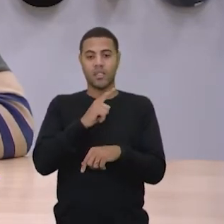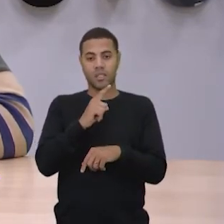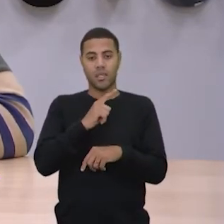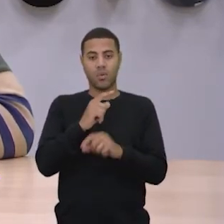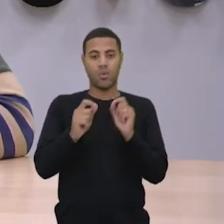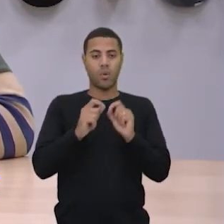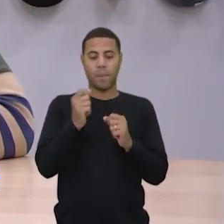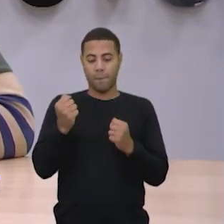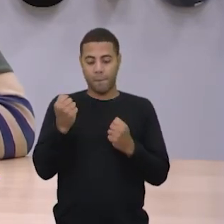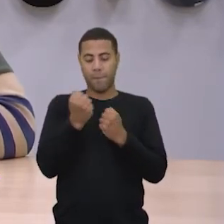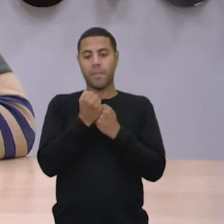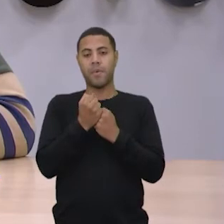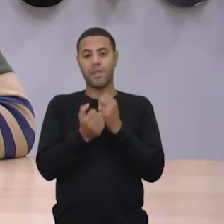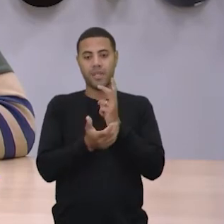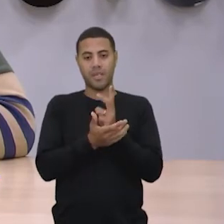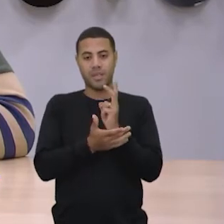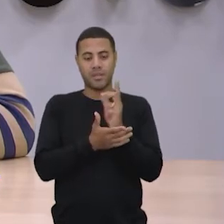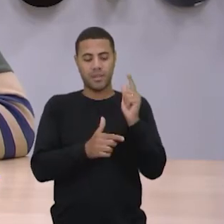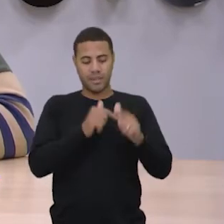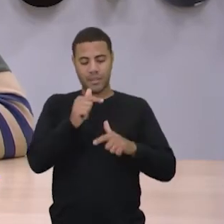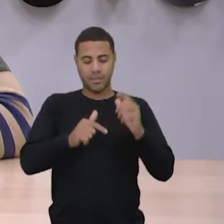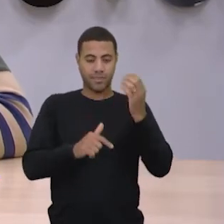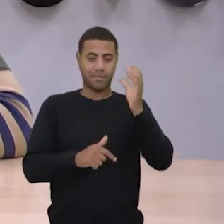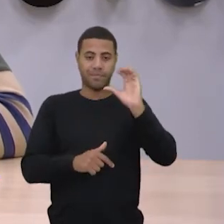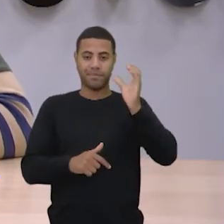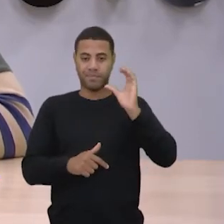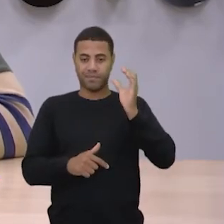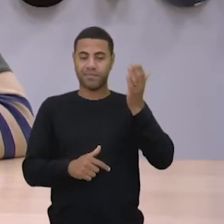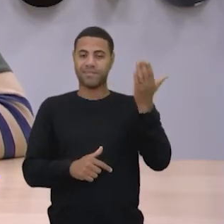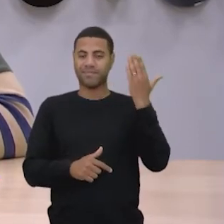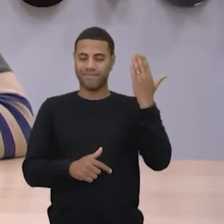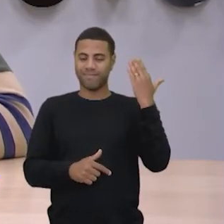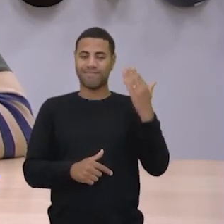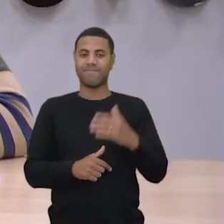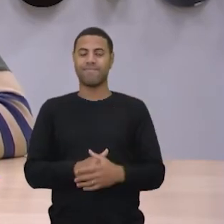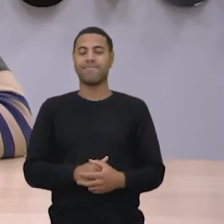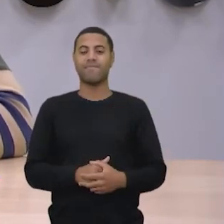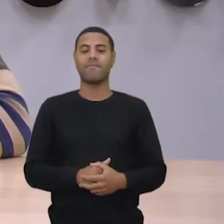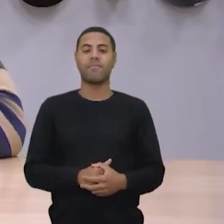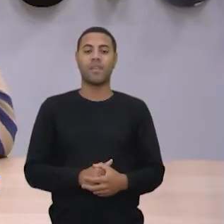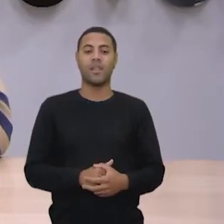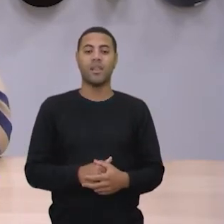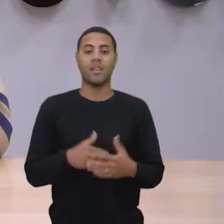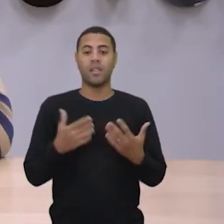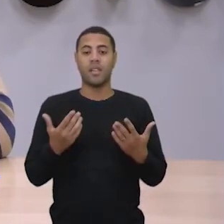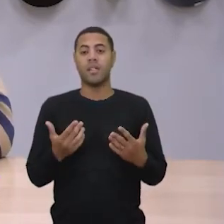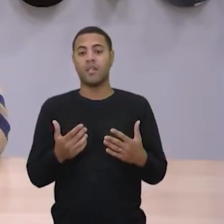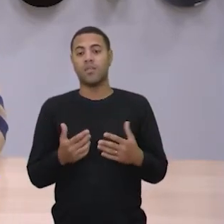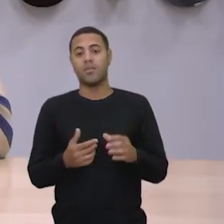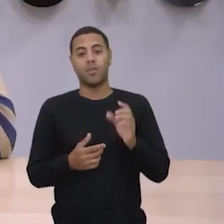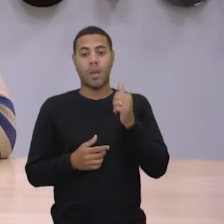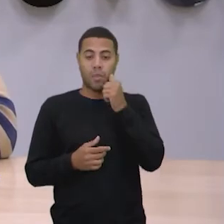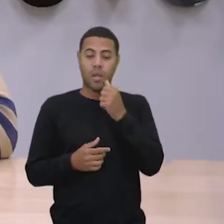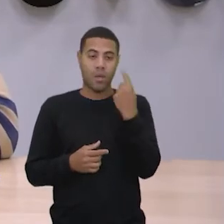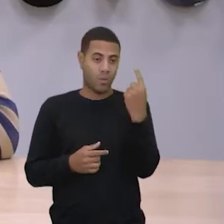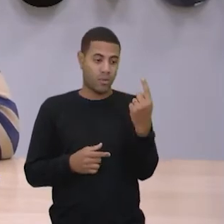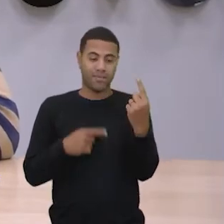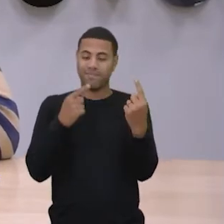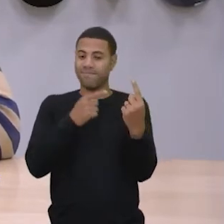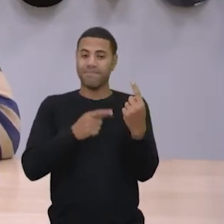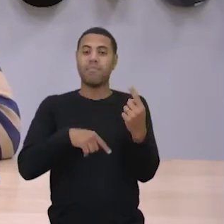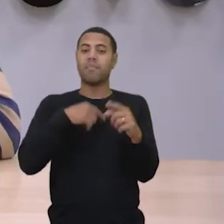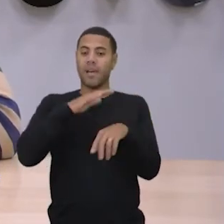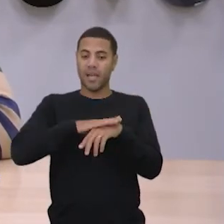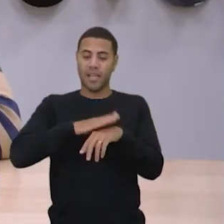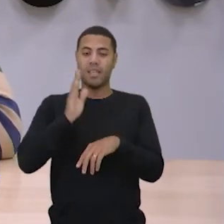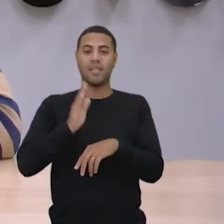dava bastante apoio ao trabalho científico, né, de muita gente, né? E não foi só ela, tá? Eu